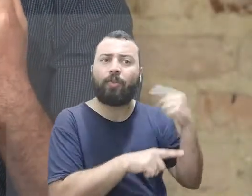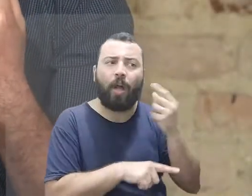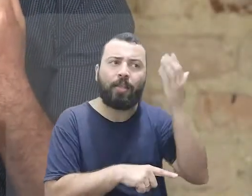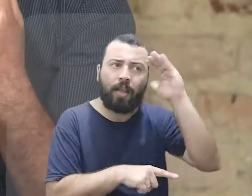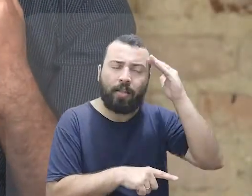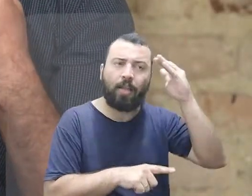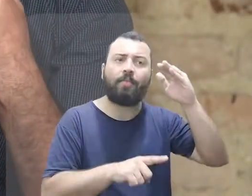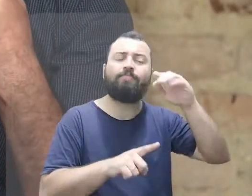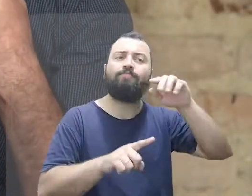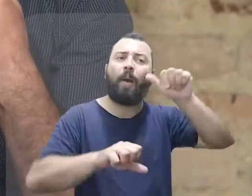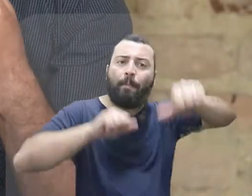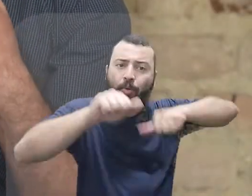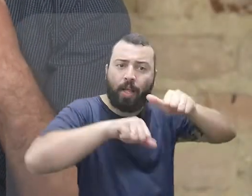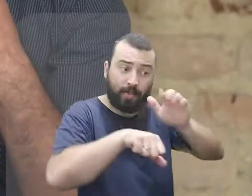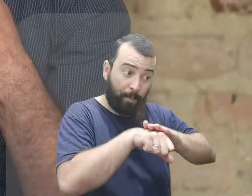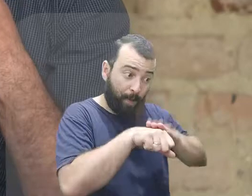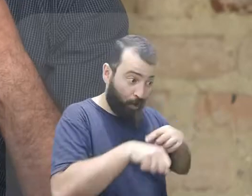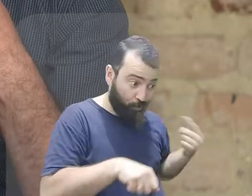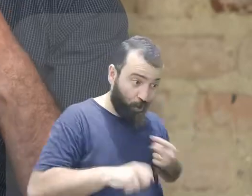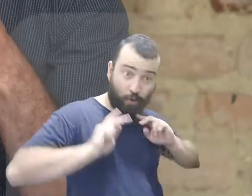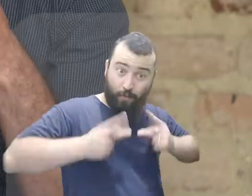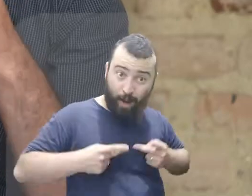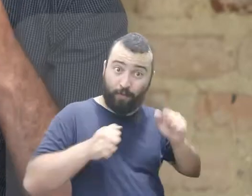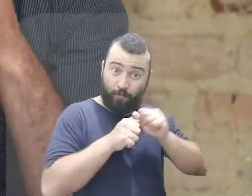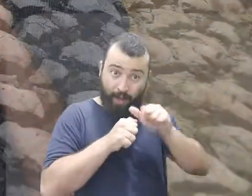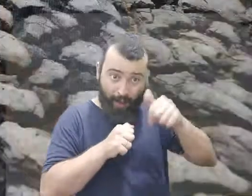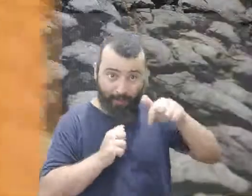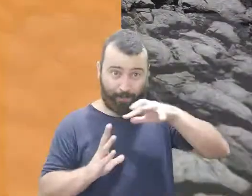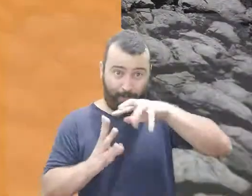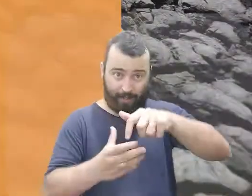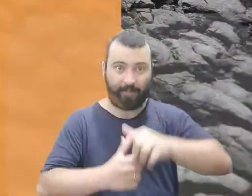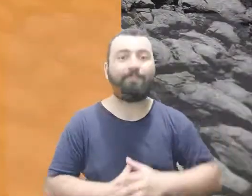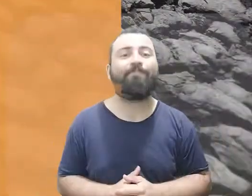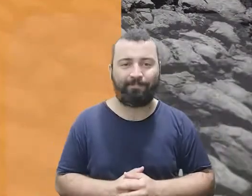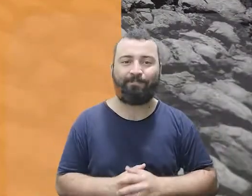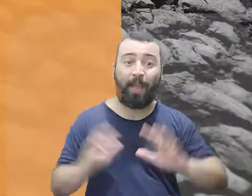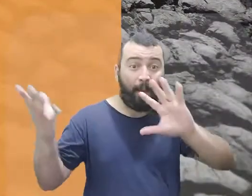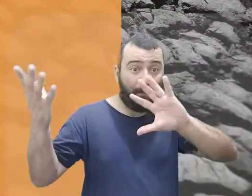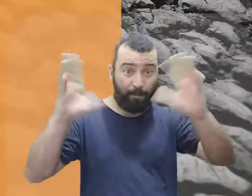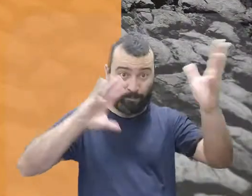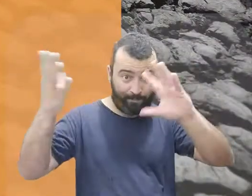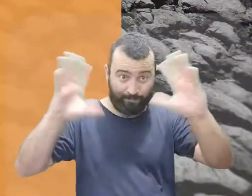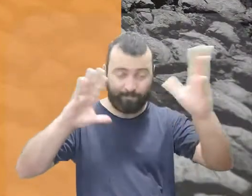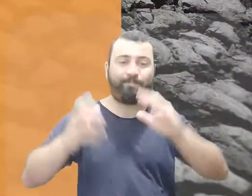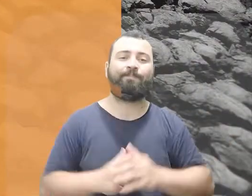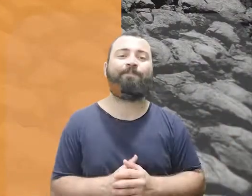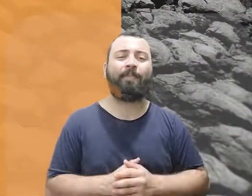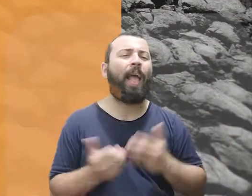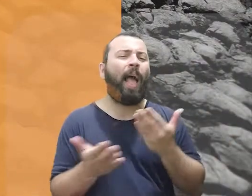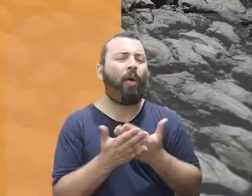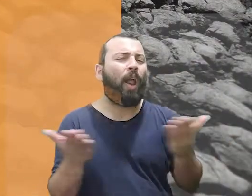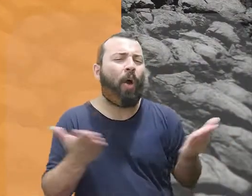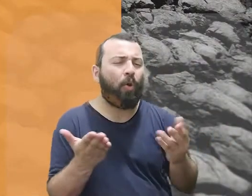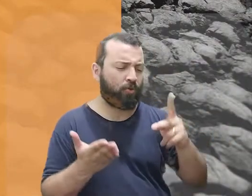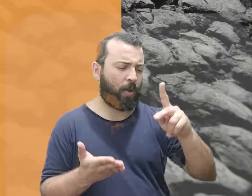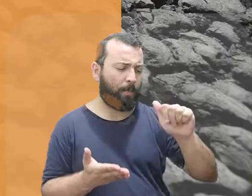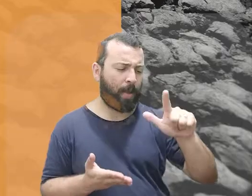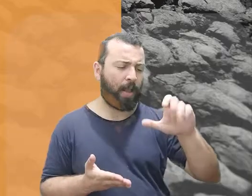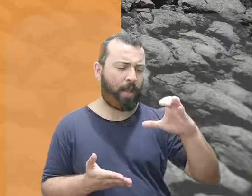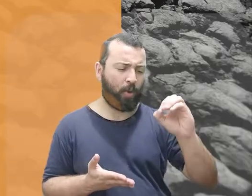as mudanças causadas pelo homem em nosso planeta. Mudanças climáticas. Na aula de